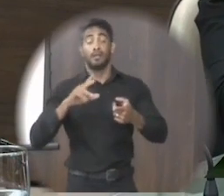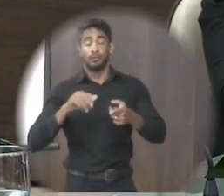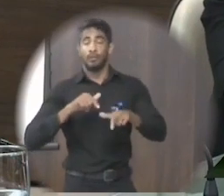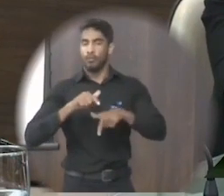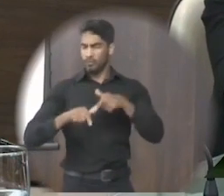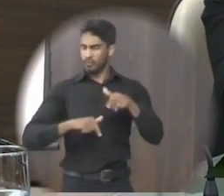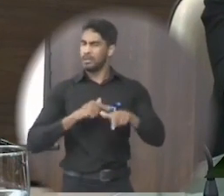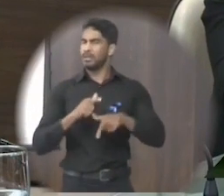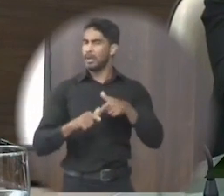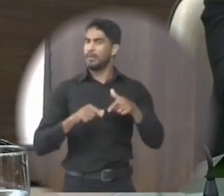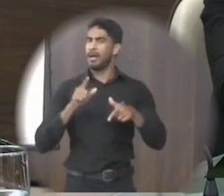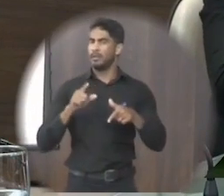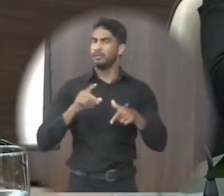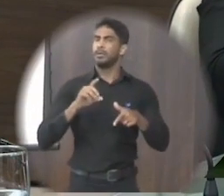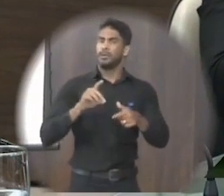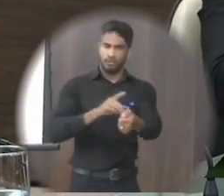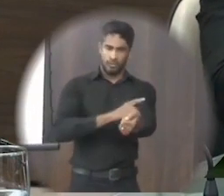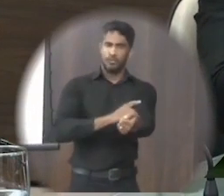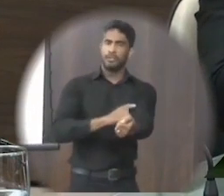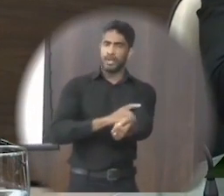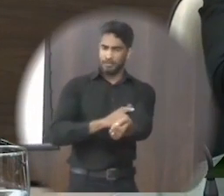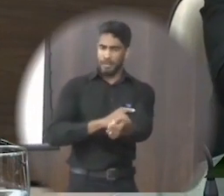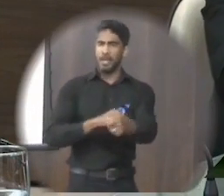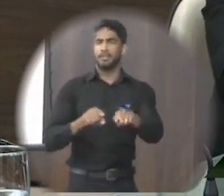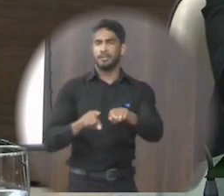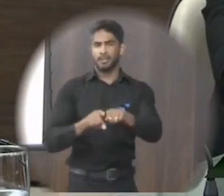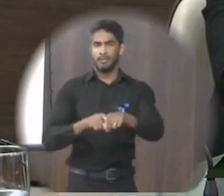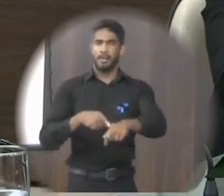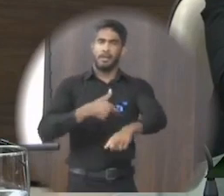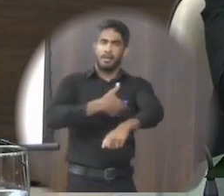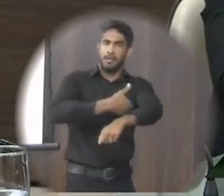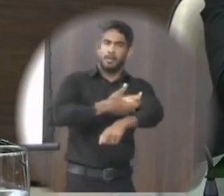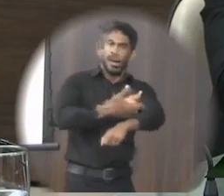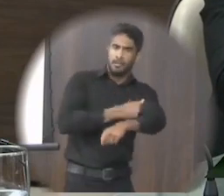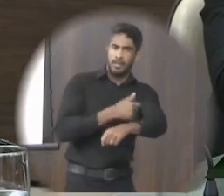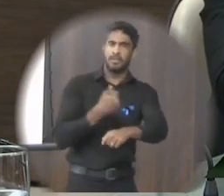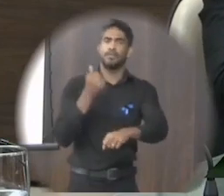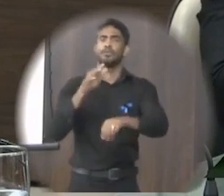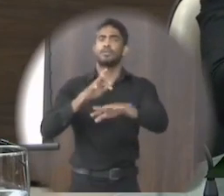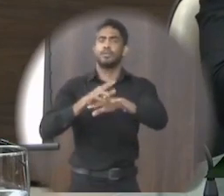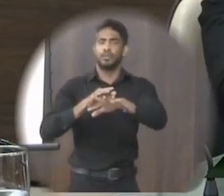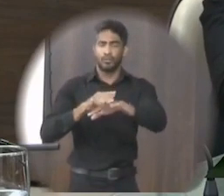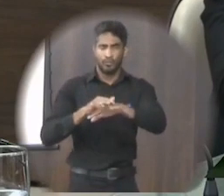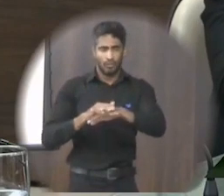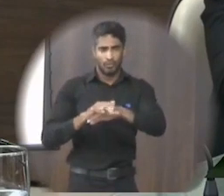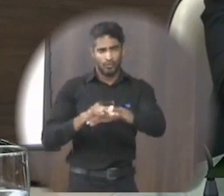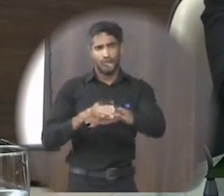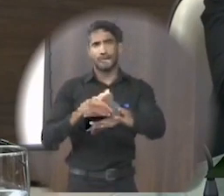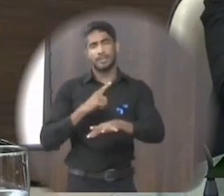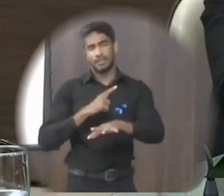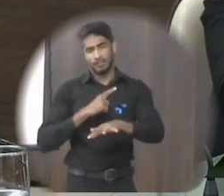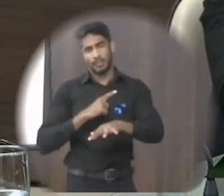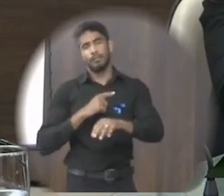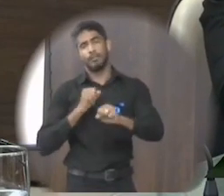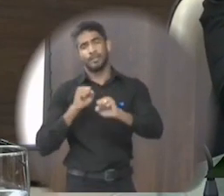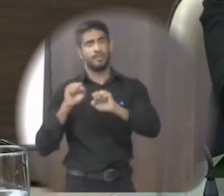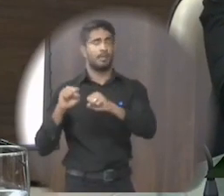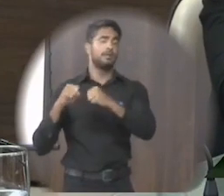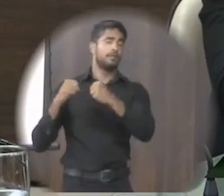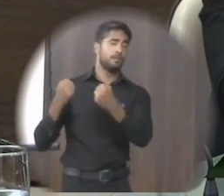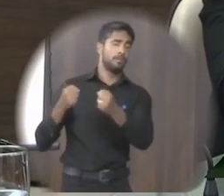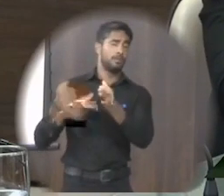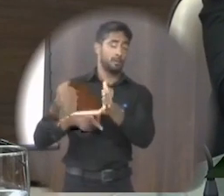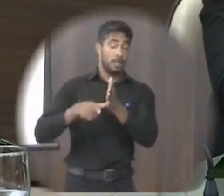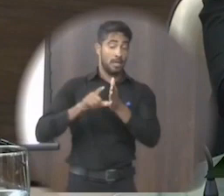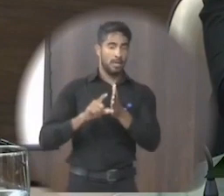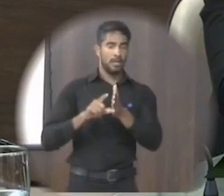não somente para o diabetes, mas para o hipertenso, para outras doenças crônicas e outras doenças que podem ser prevenidas.